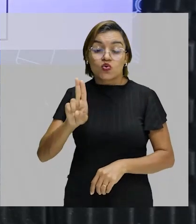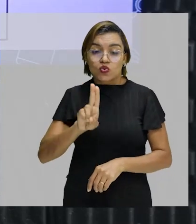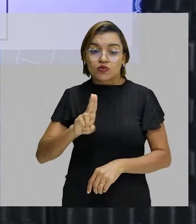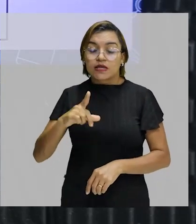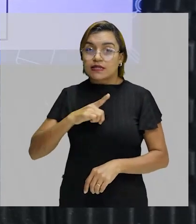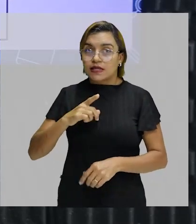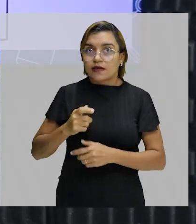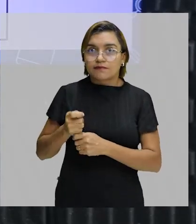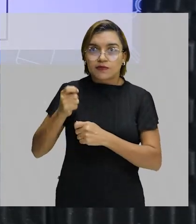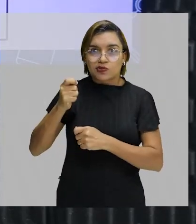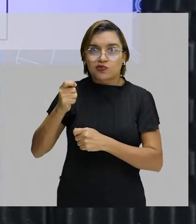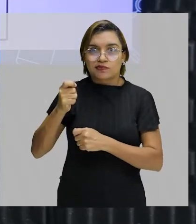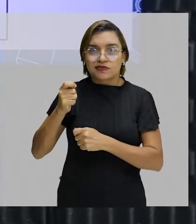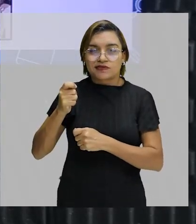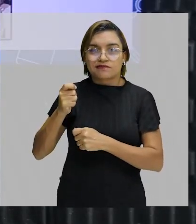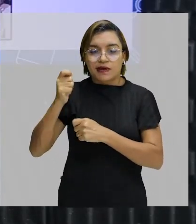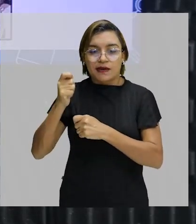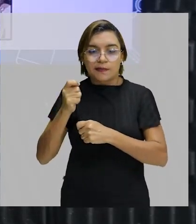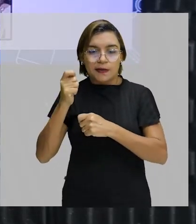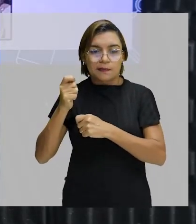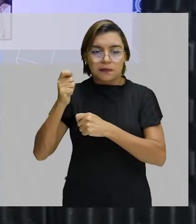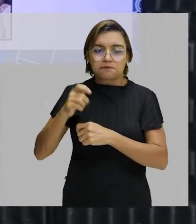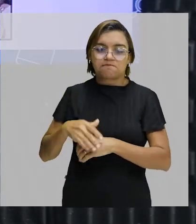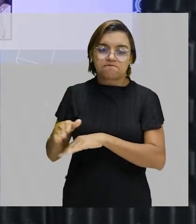posse a sombrinha.